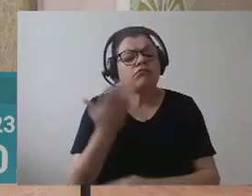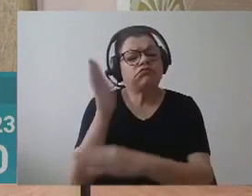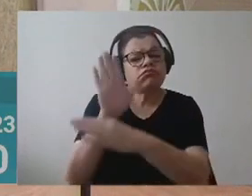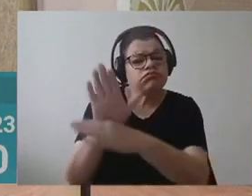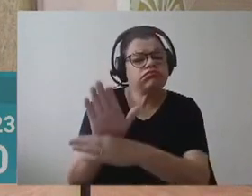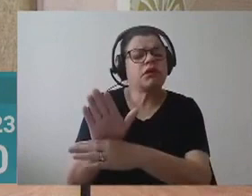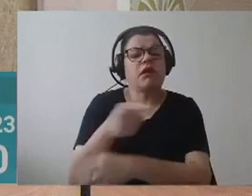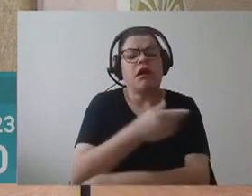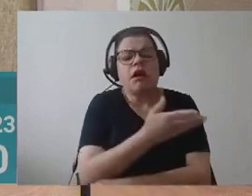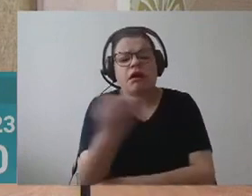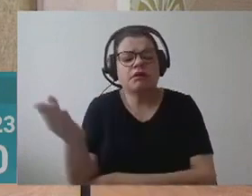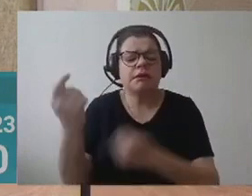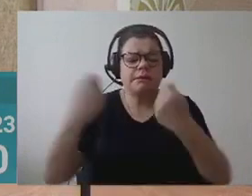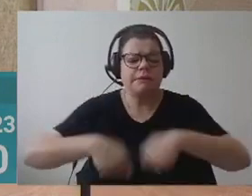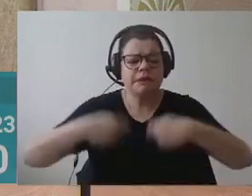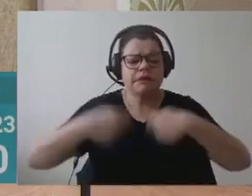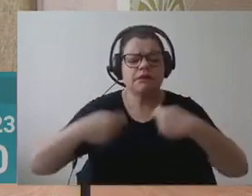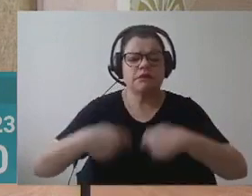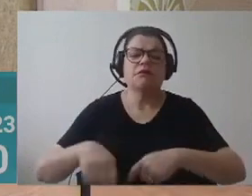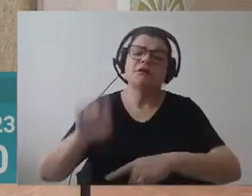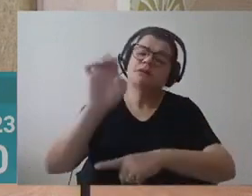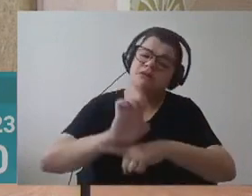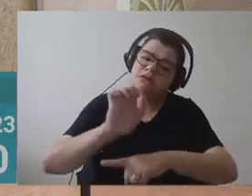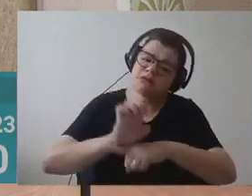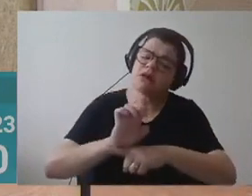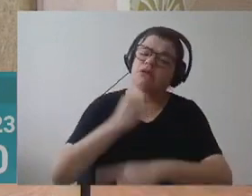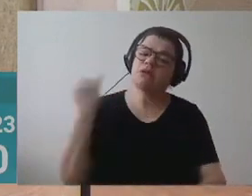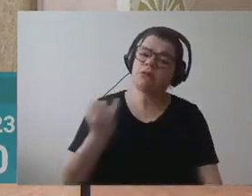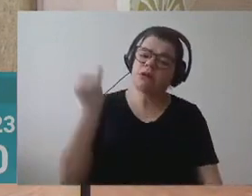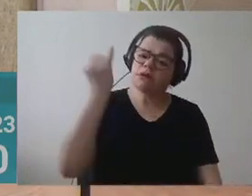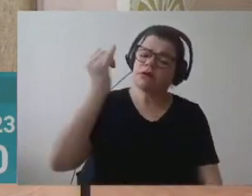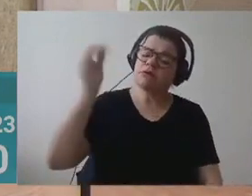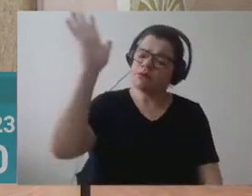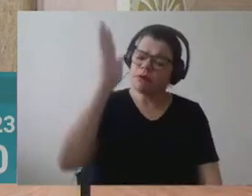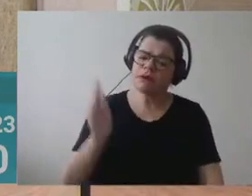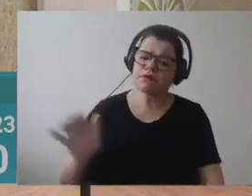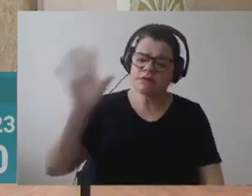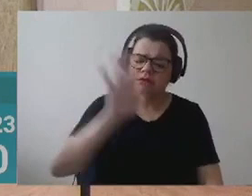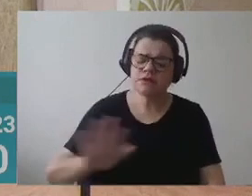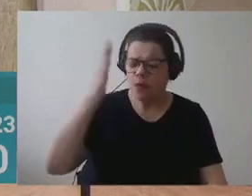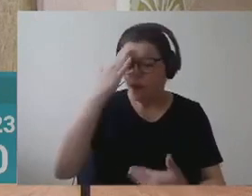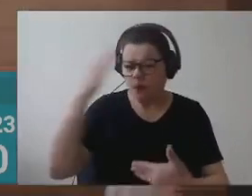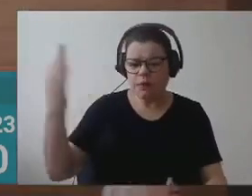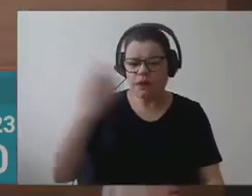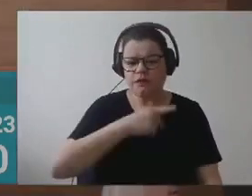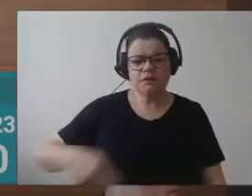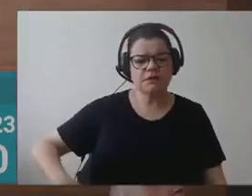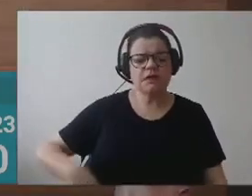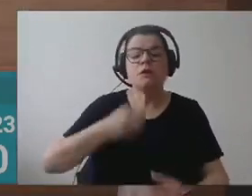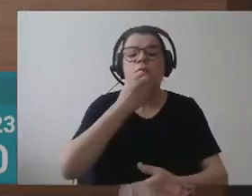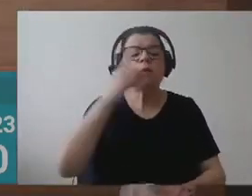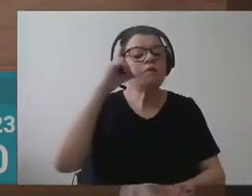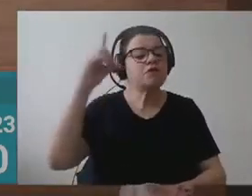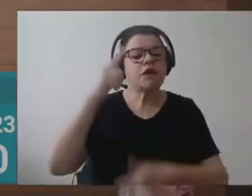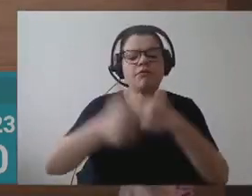precisa naquele estado que é tão importante para o nosso Brasil. Obrigado, senhor presidente, um bom dia de trabalho a todos. Obrigado, vereador Sidney Toaldo.